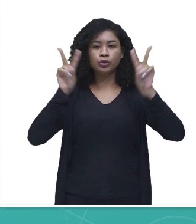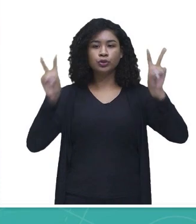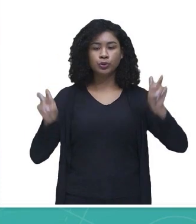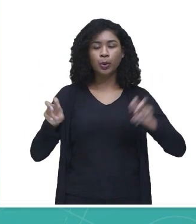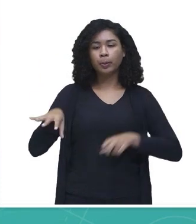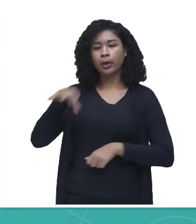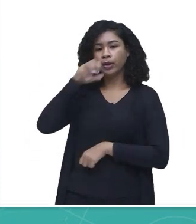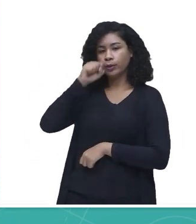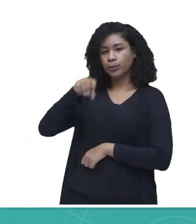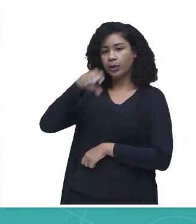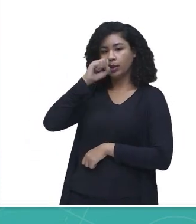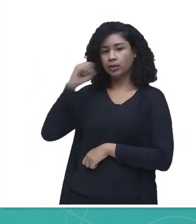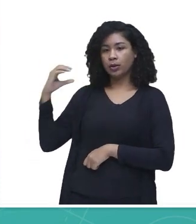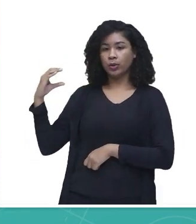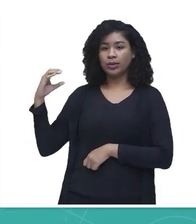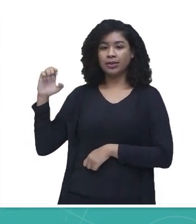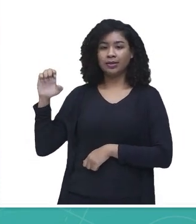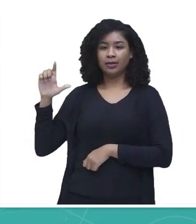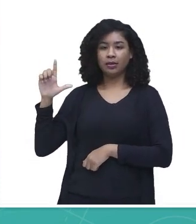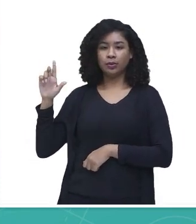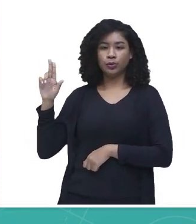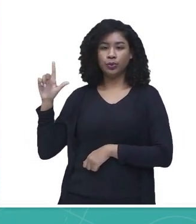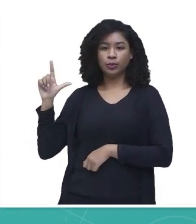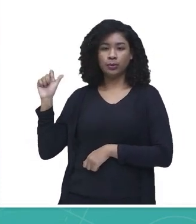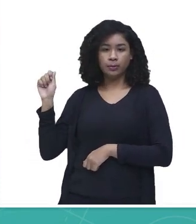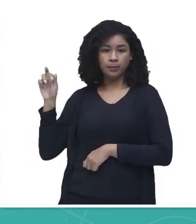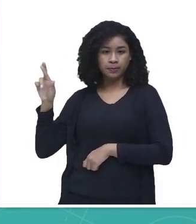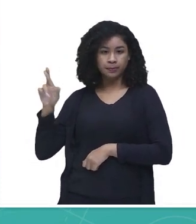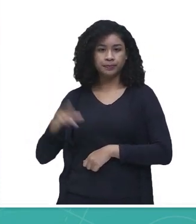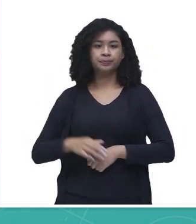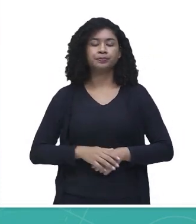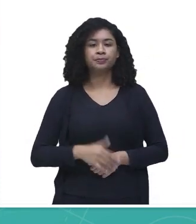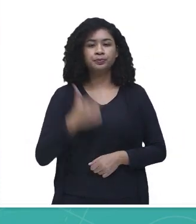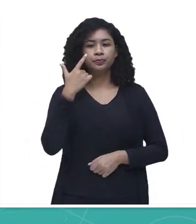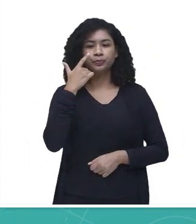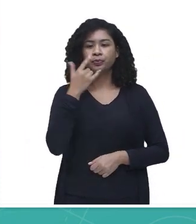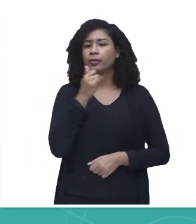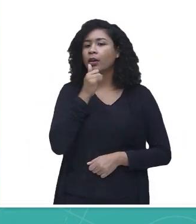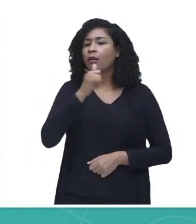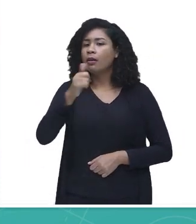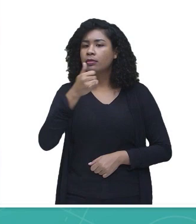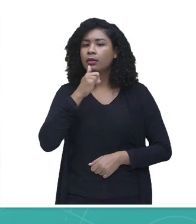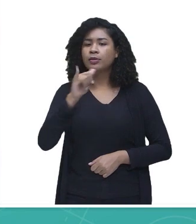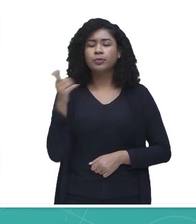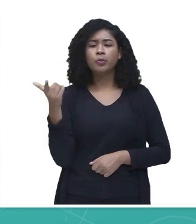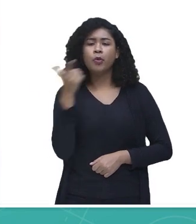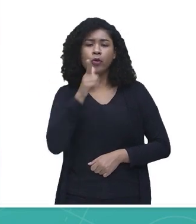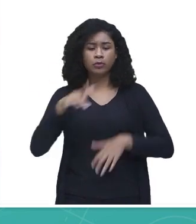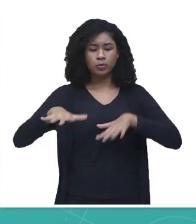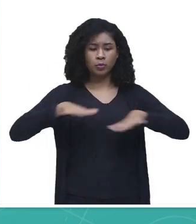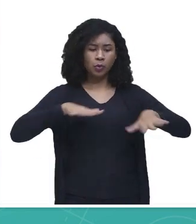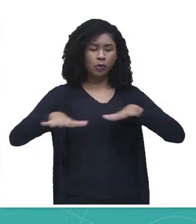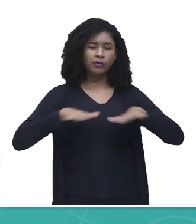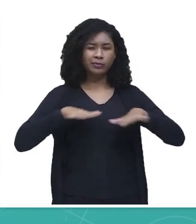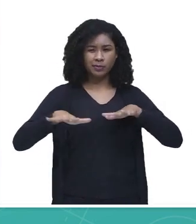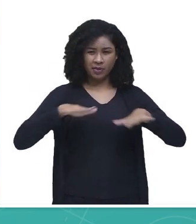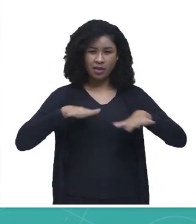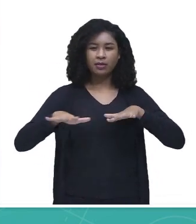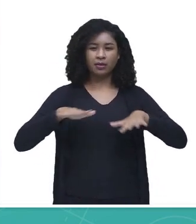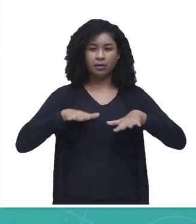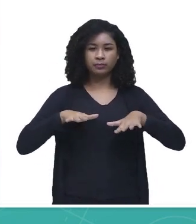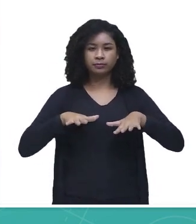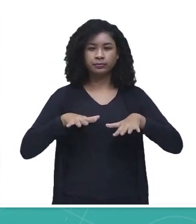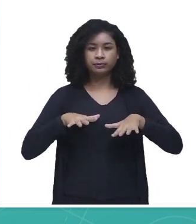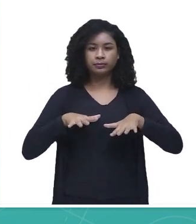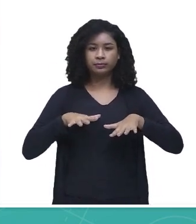celular. Então, a energia obtida para realizar atividades vitais é proveniente